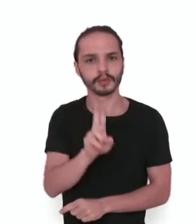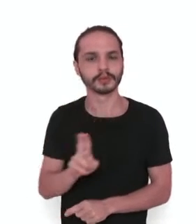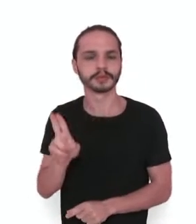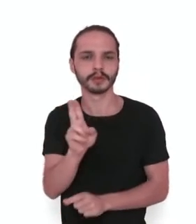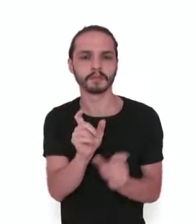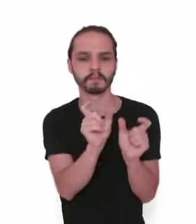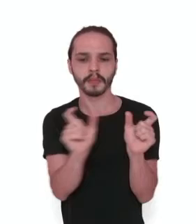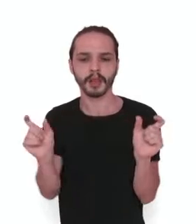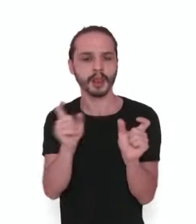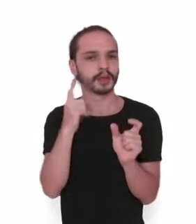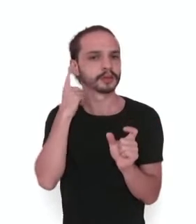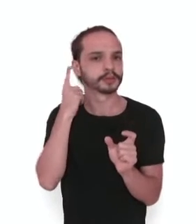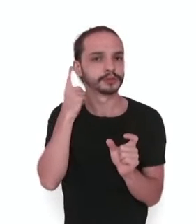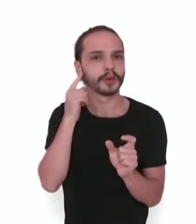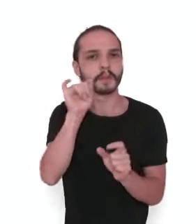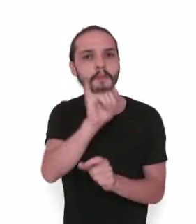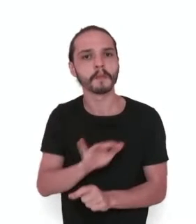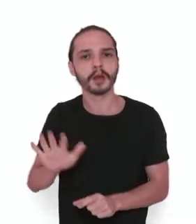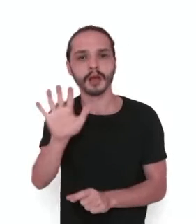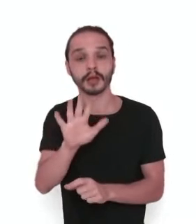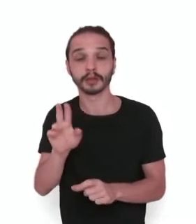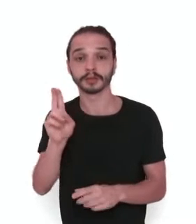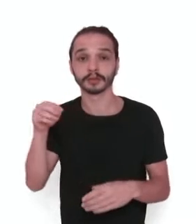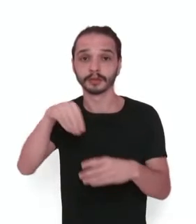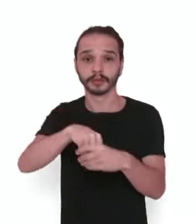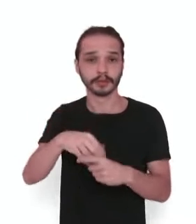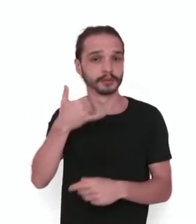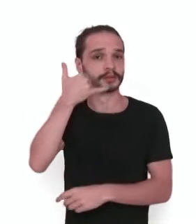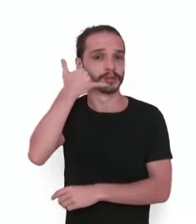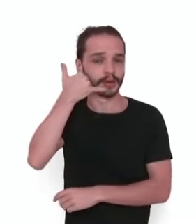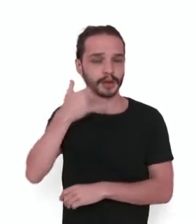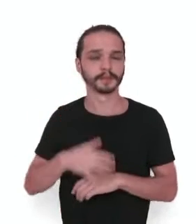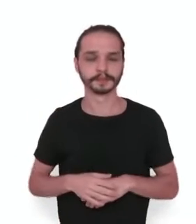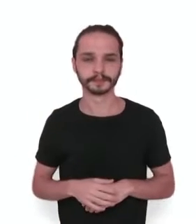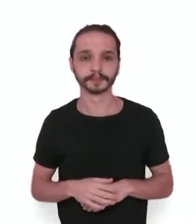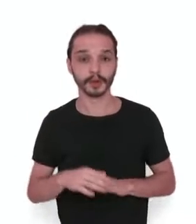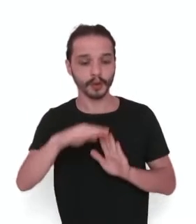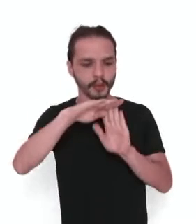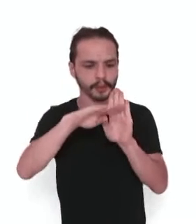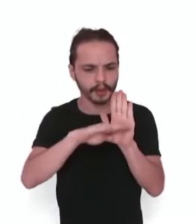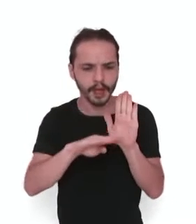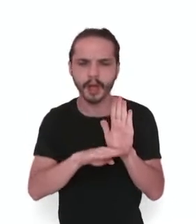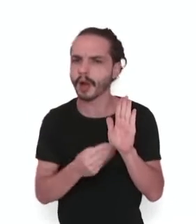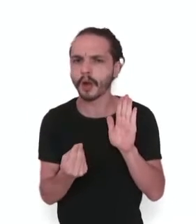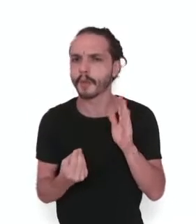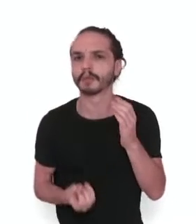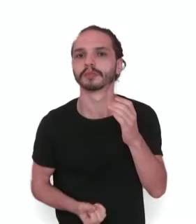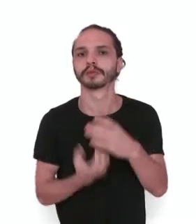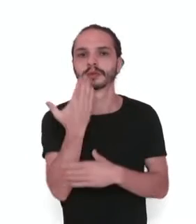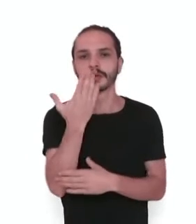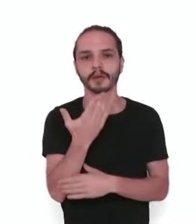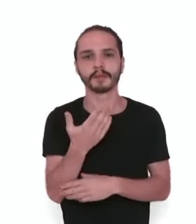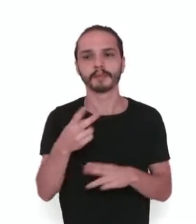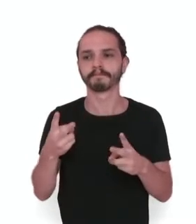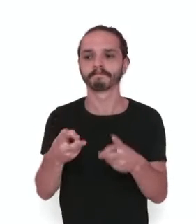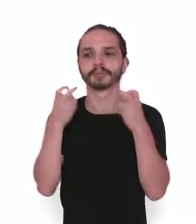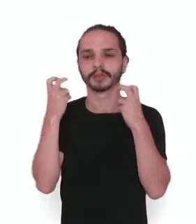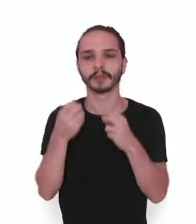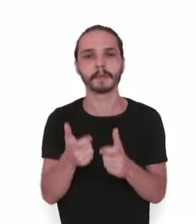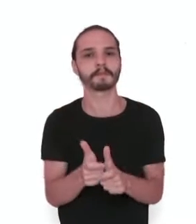celulares. Segundo Poli, a ideia do programa surgiu depois da constatação de que a maioria das pessoas